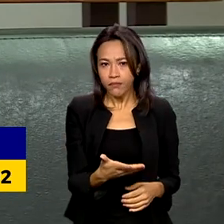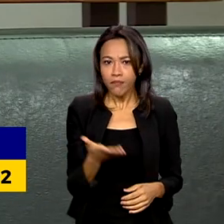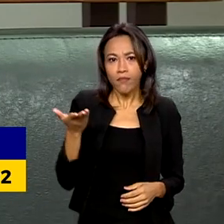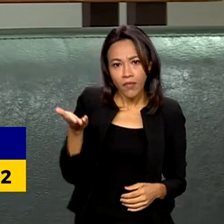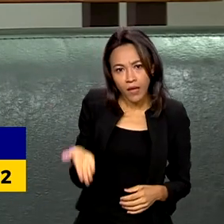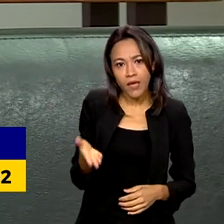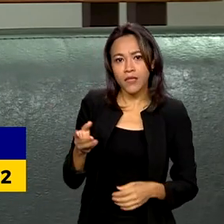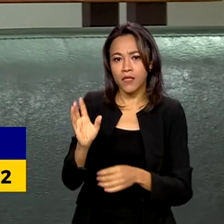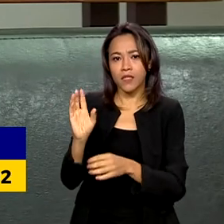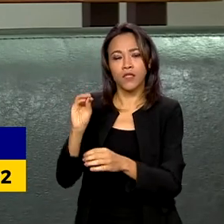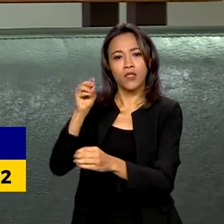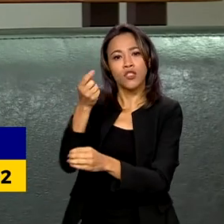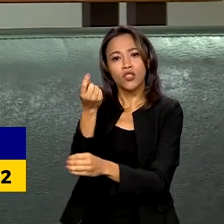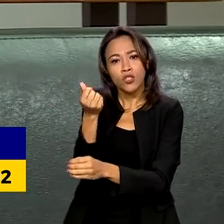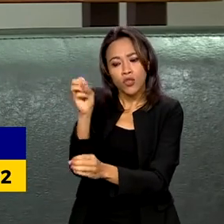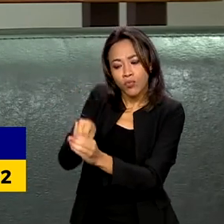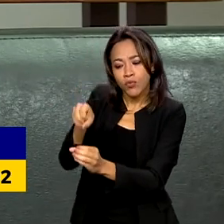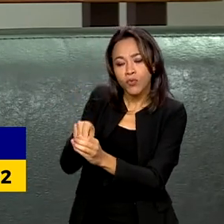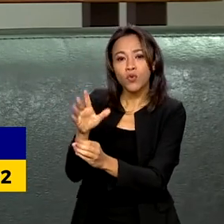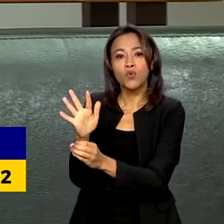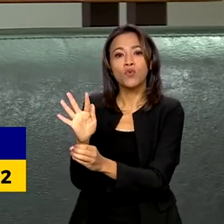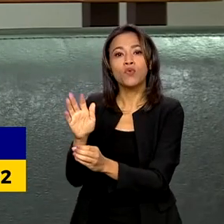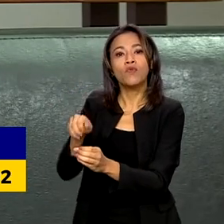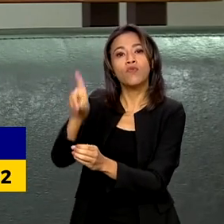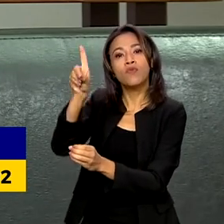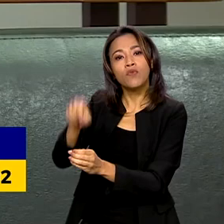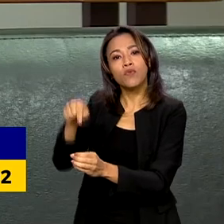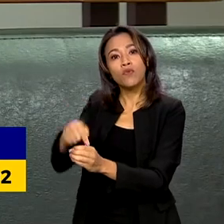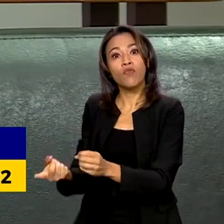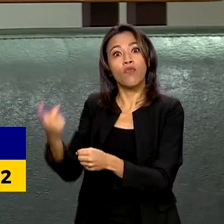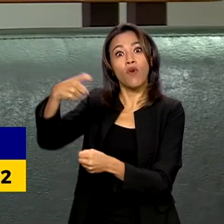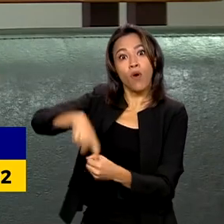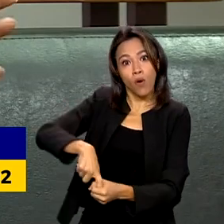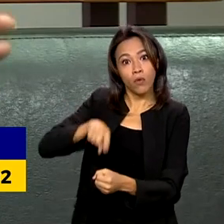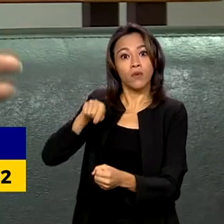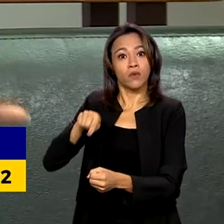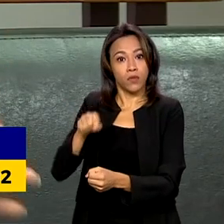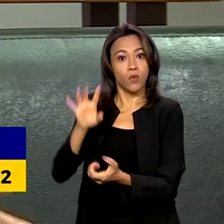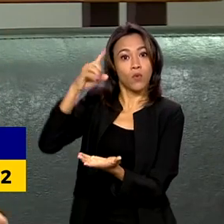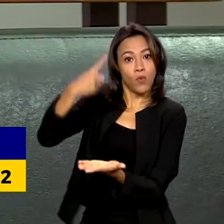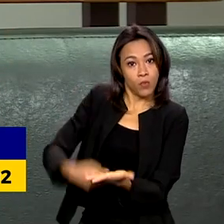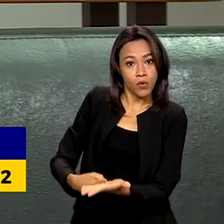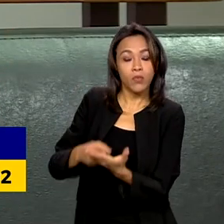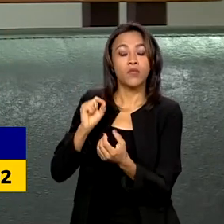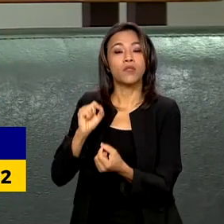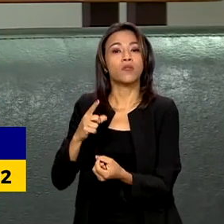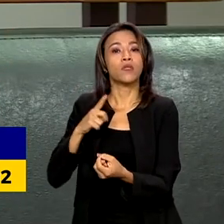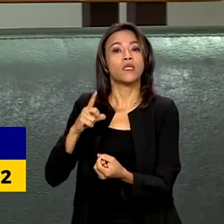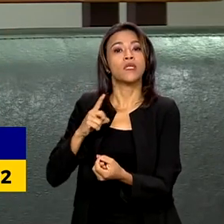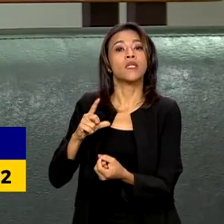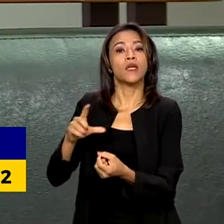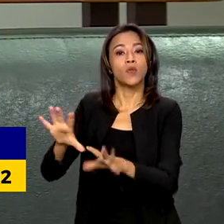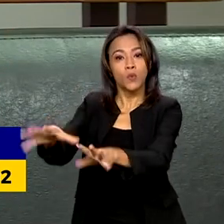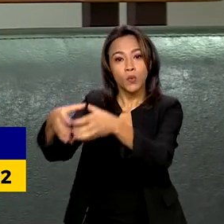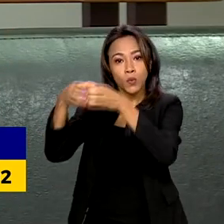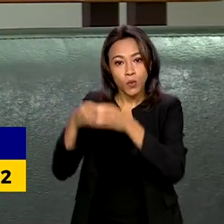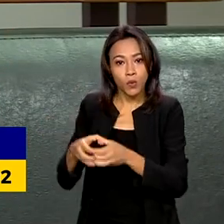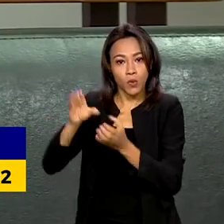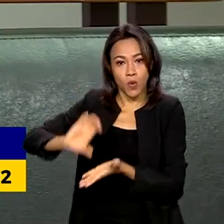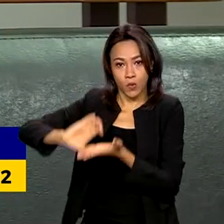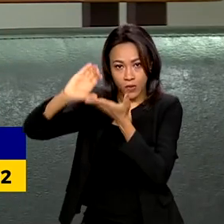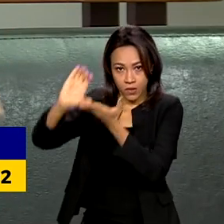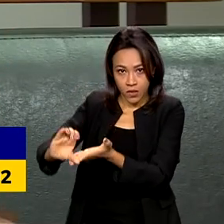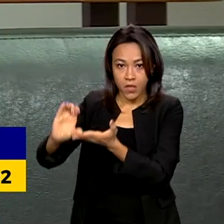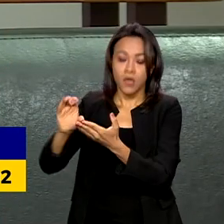retoma com as atribuições que ele tinha anteriormente, com o conselho que tem a participação da sociedade,